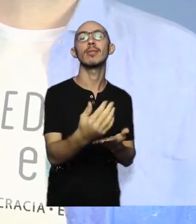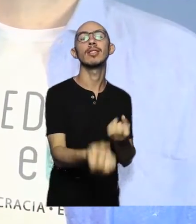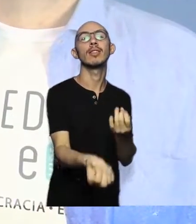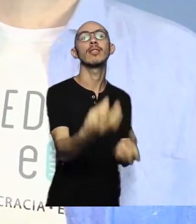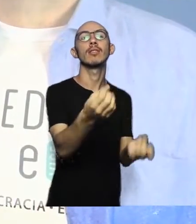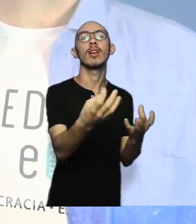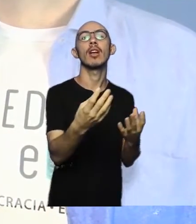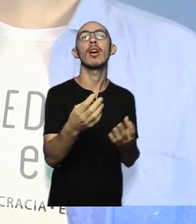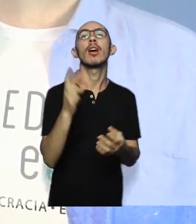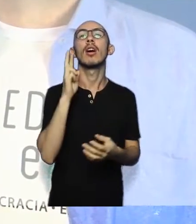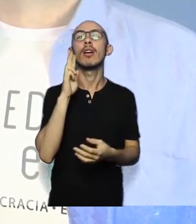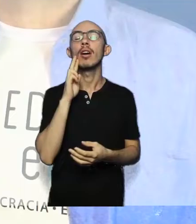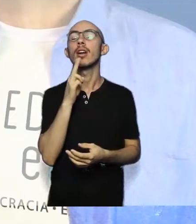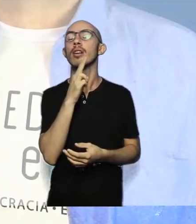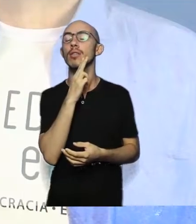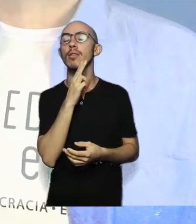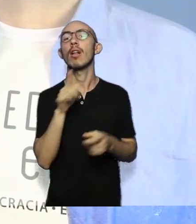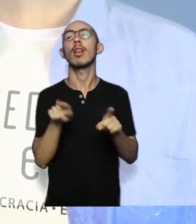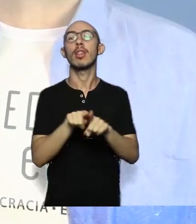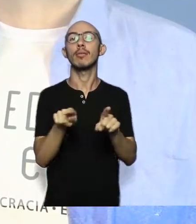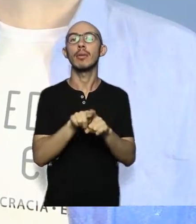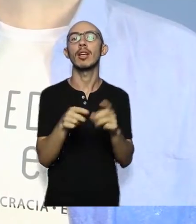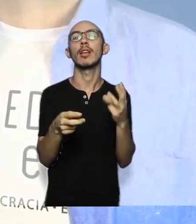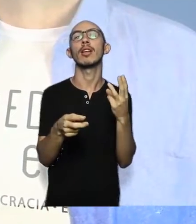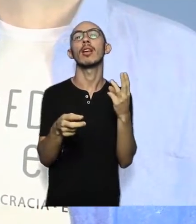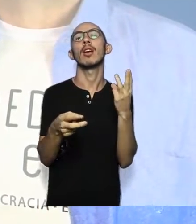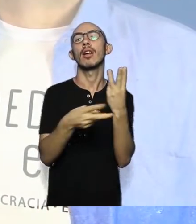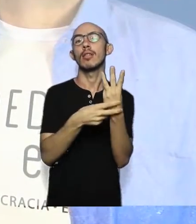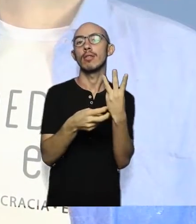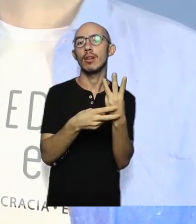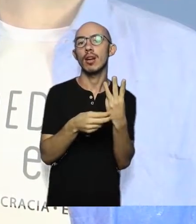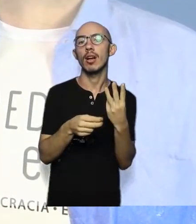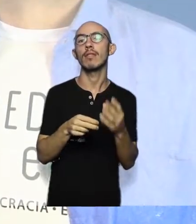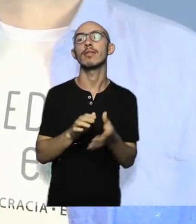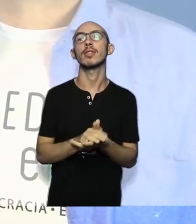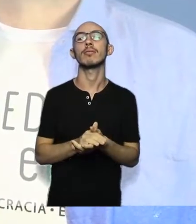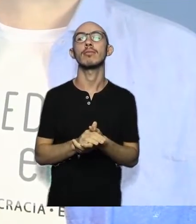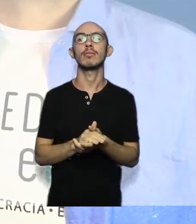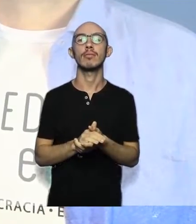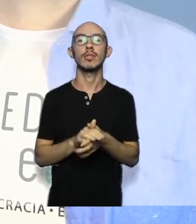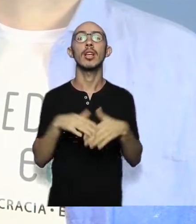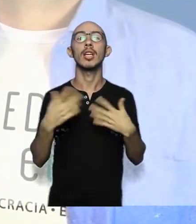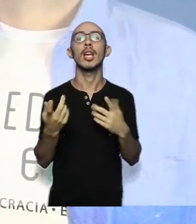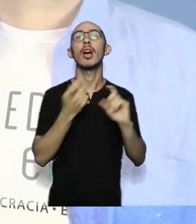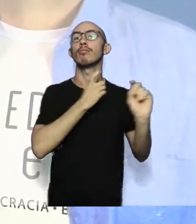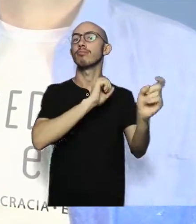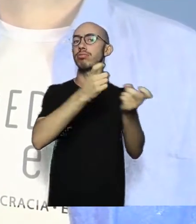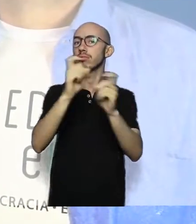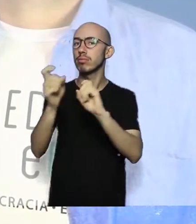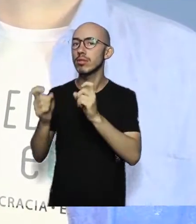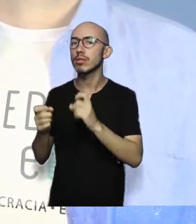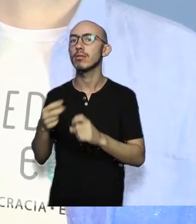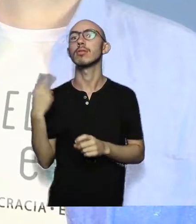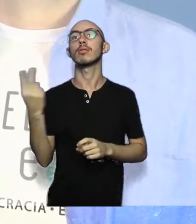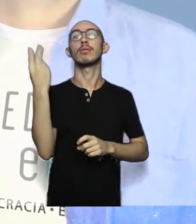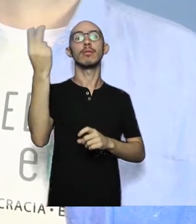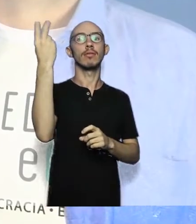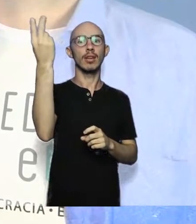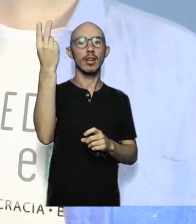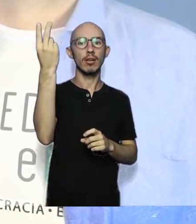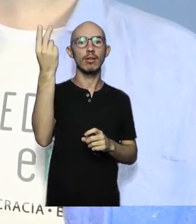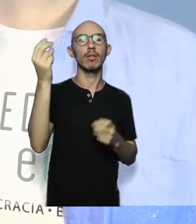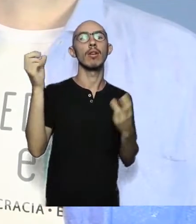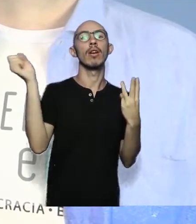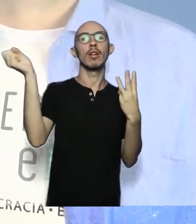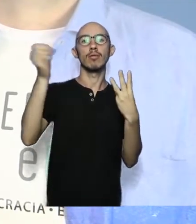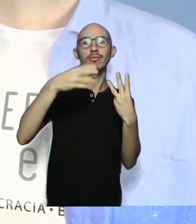do CAV e rediscutir o preço do restaurante universitário, né, do campo